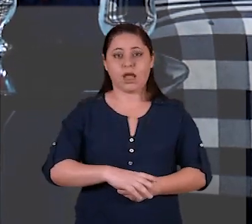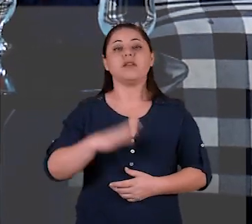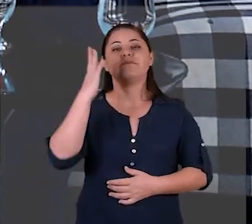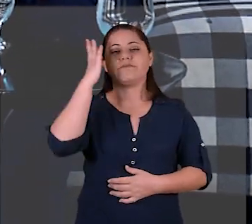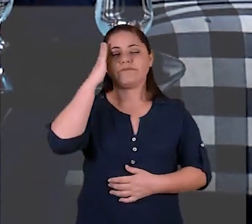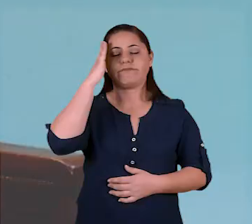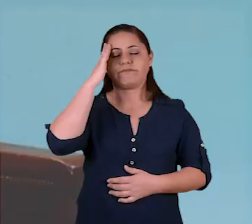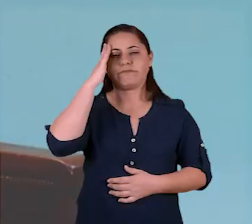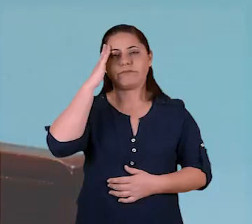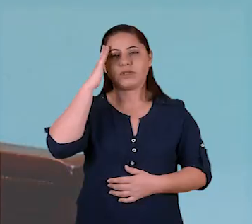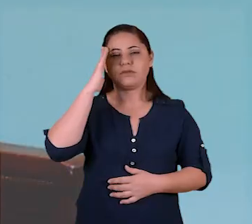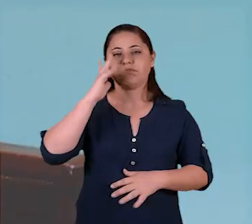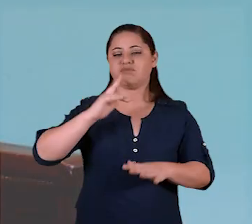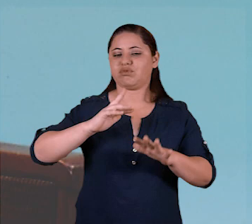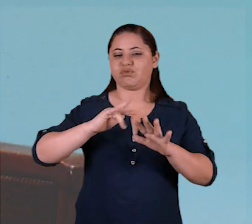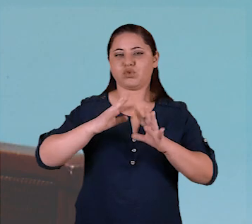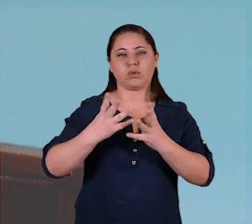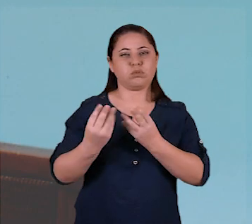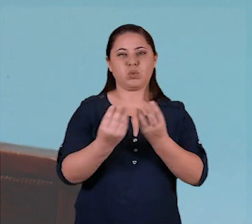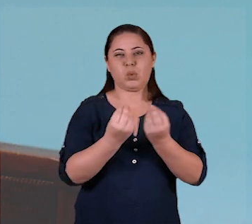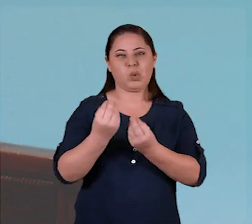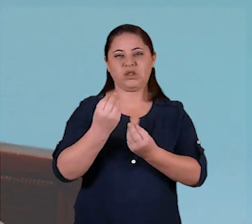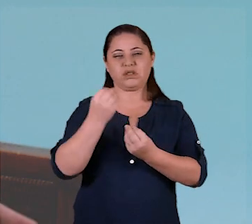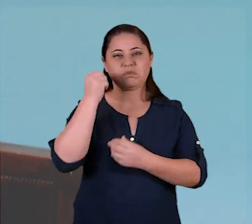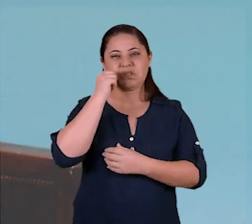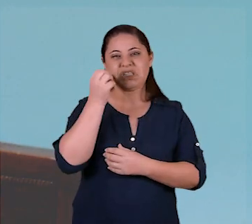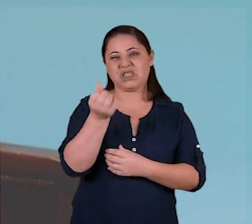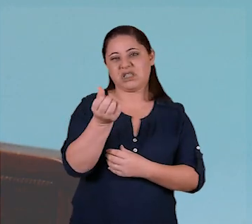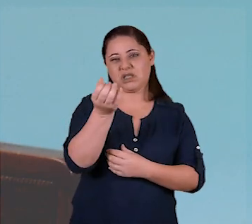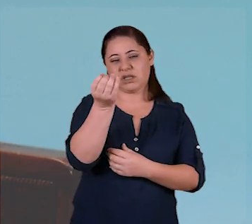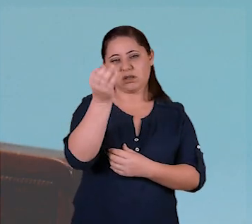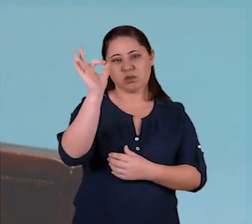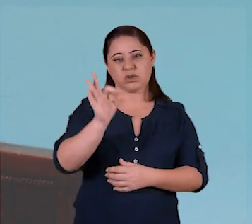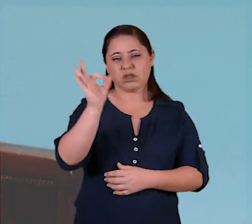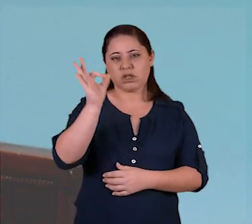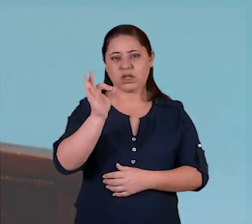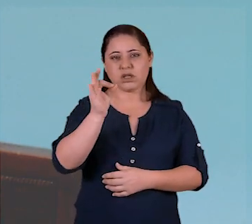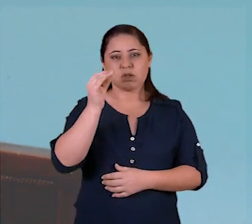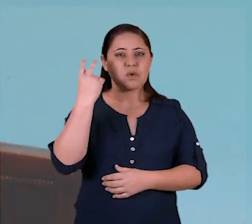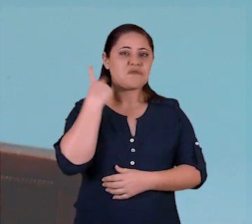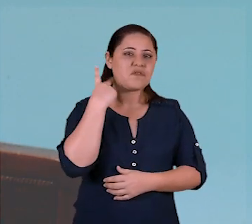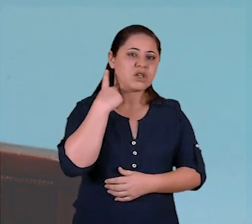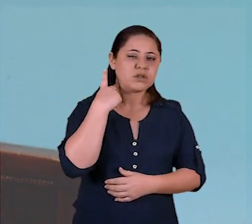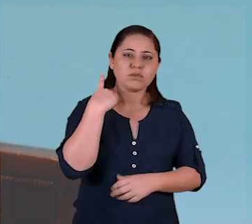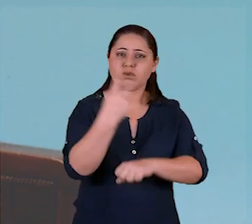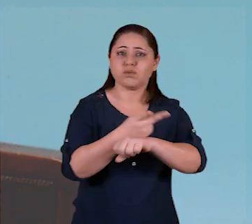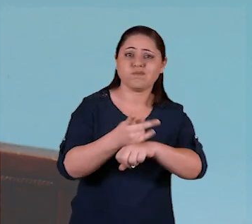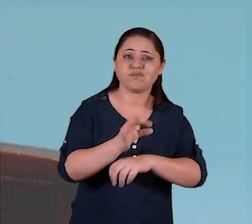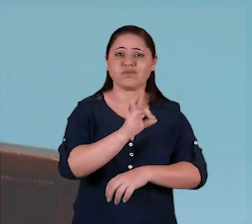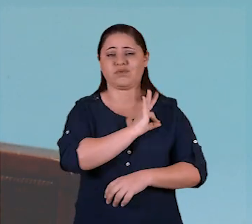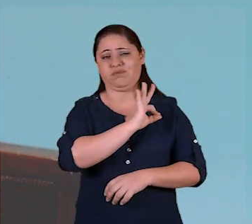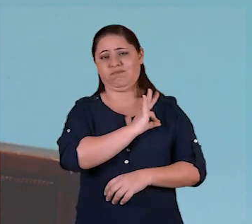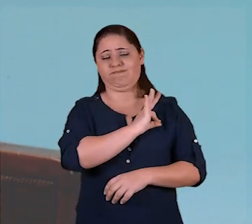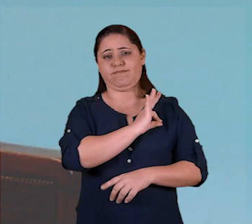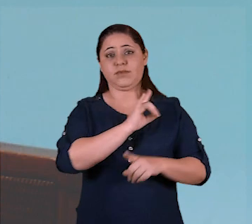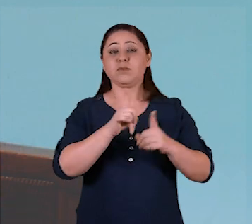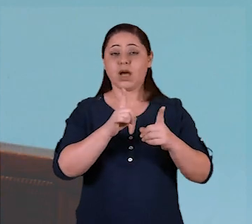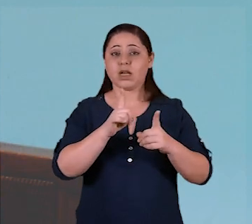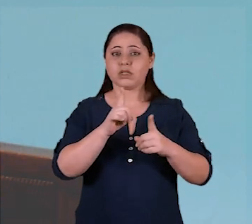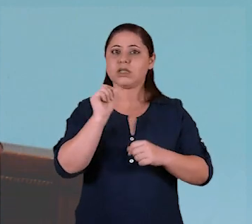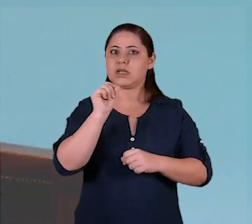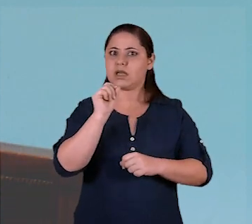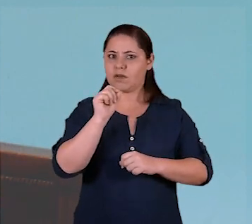nós sabemos que muitas ainda não procuram, né? 60% das vítimas ainda não procuram, mas aquelas que procuram, elas